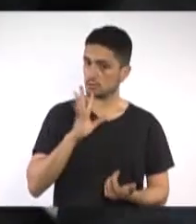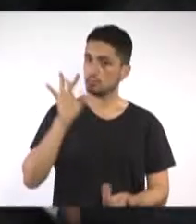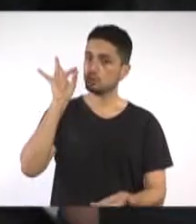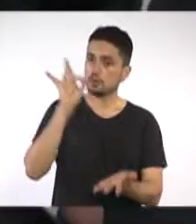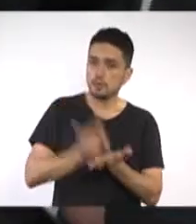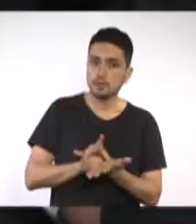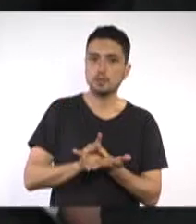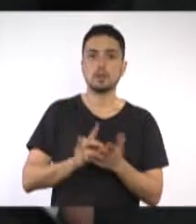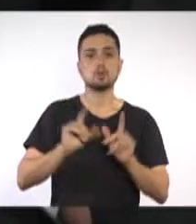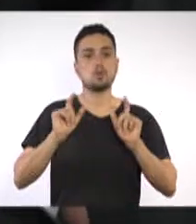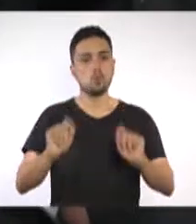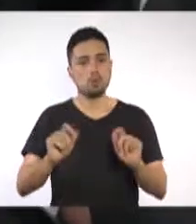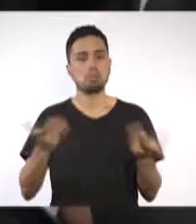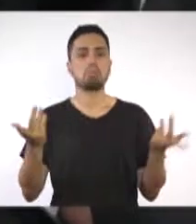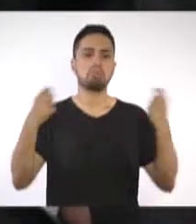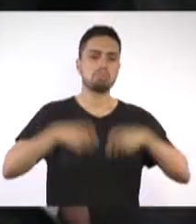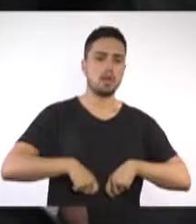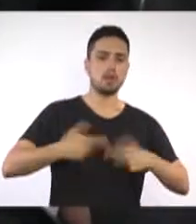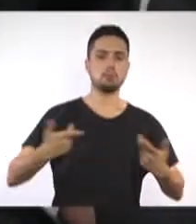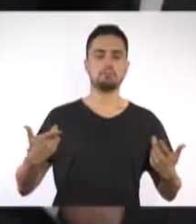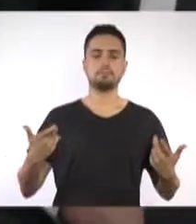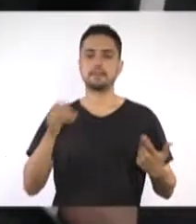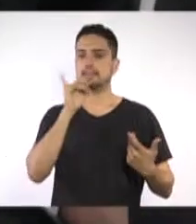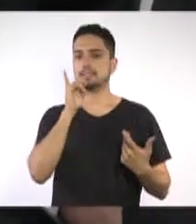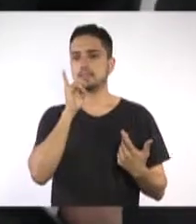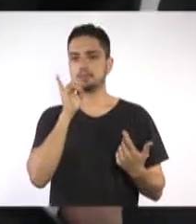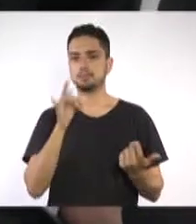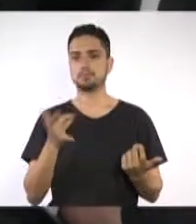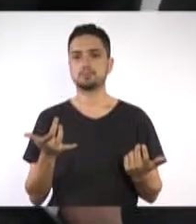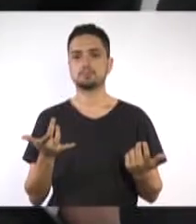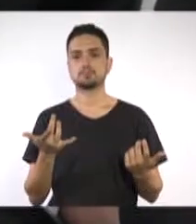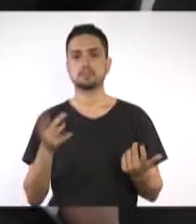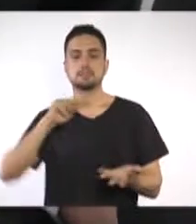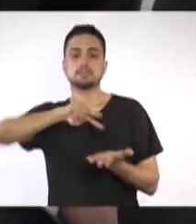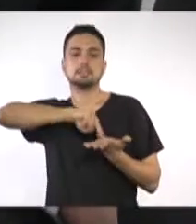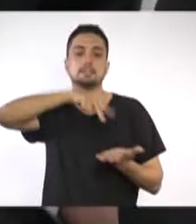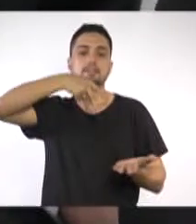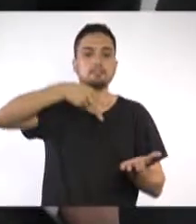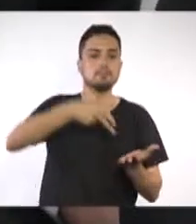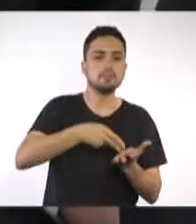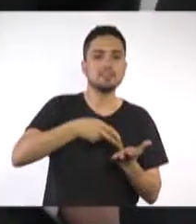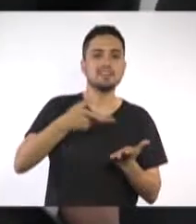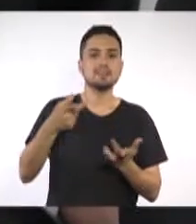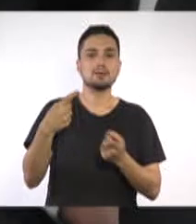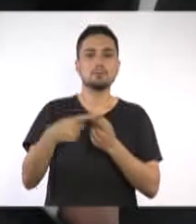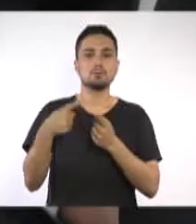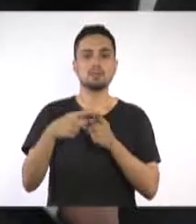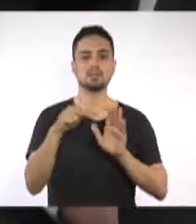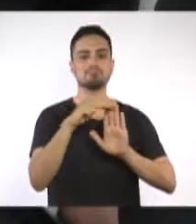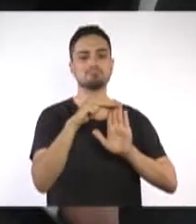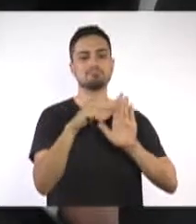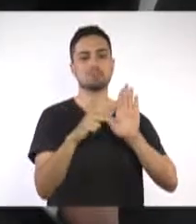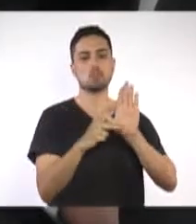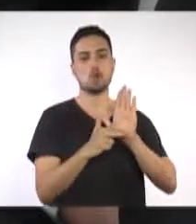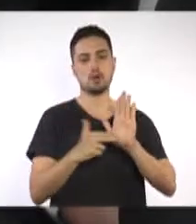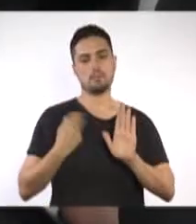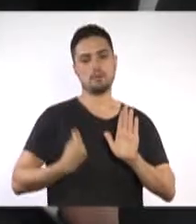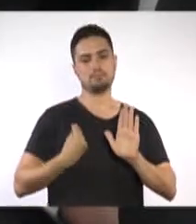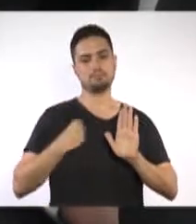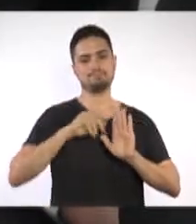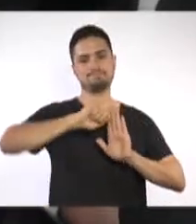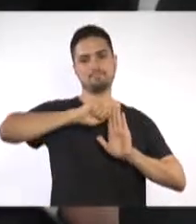pode representar uma ruptura da norma vigente, ele tem o dever de ofício